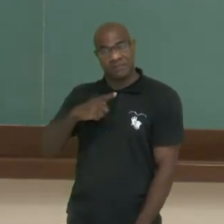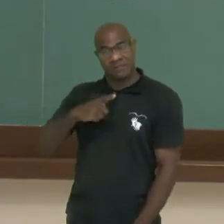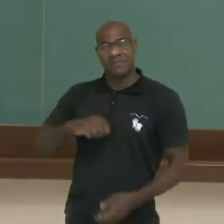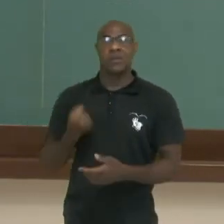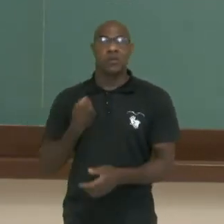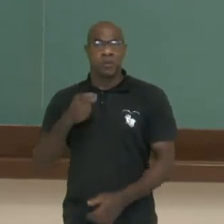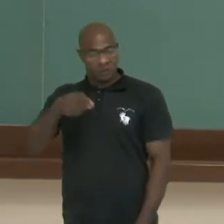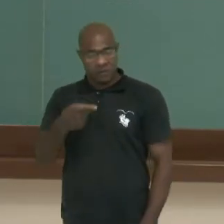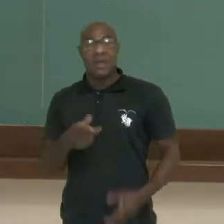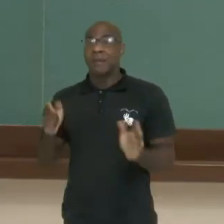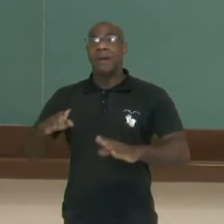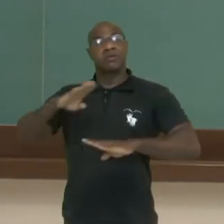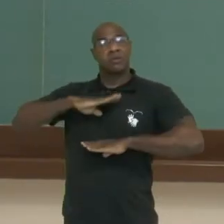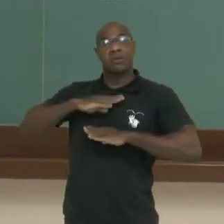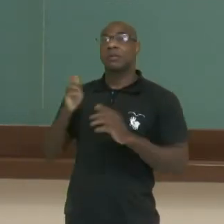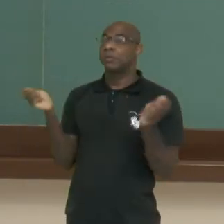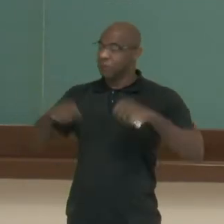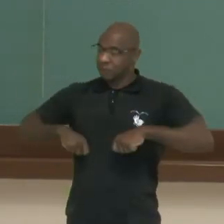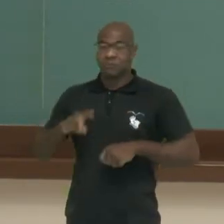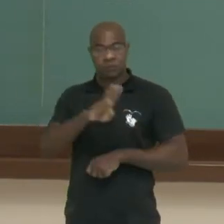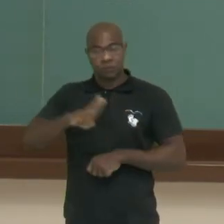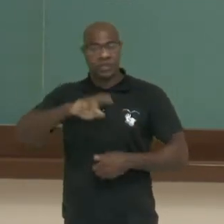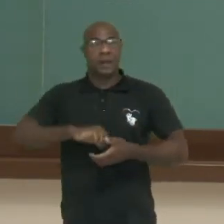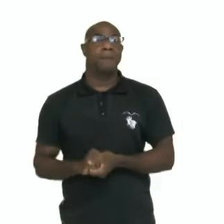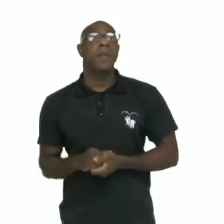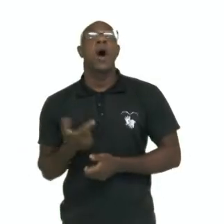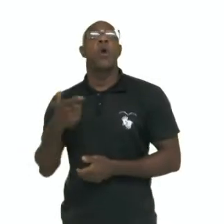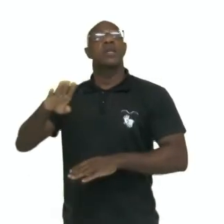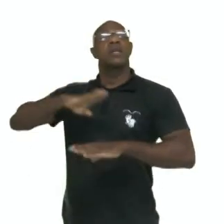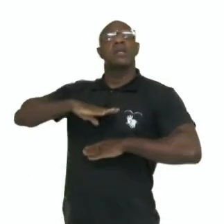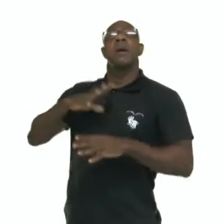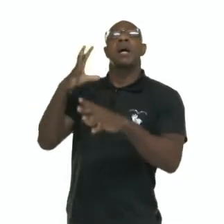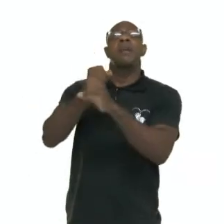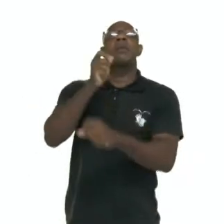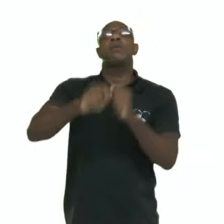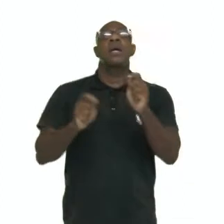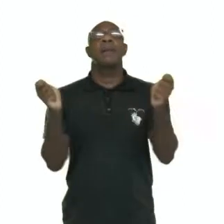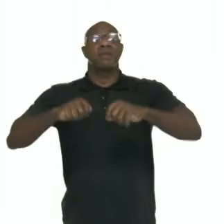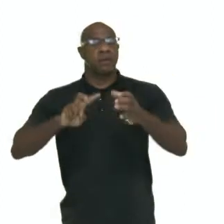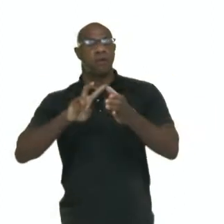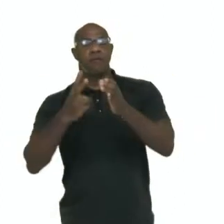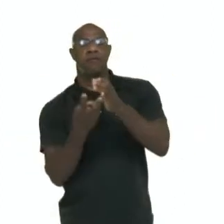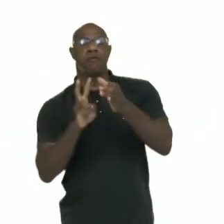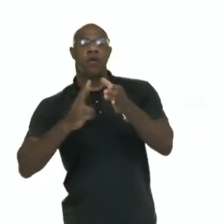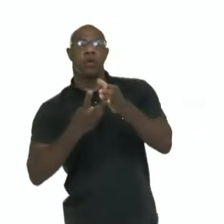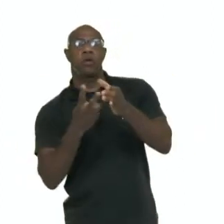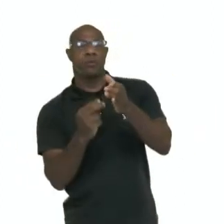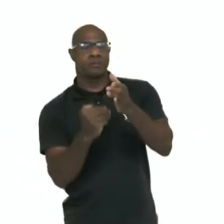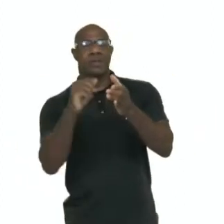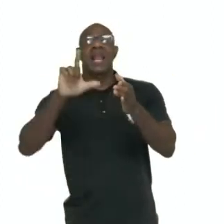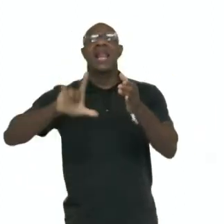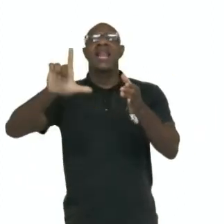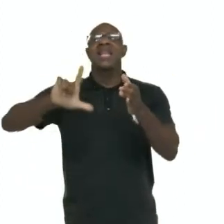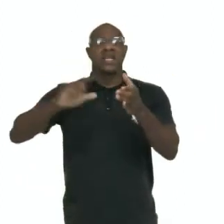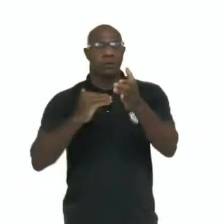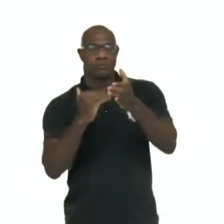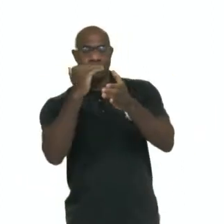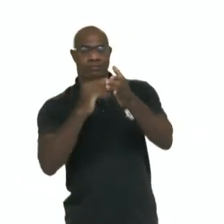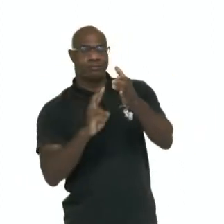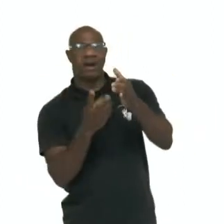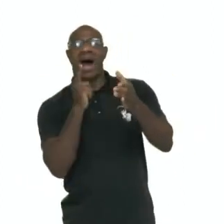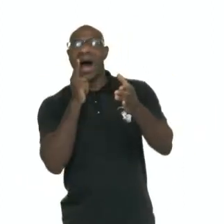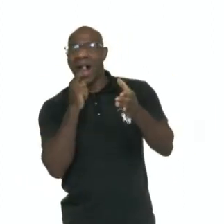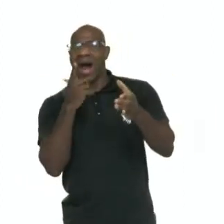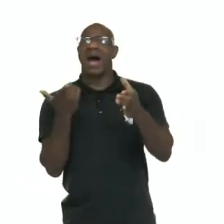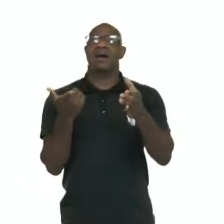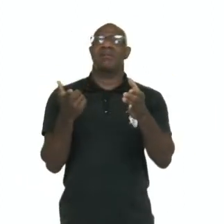essa é uma situação que a gente consegue aplicar. Outra situação é para calcular a capacidade, né? Em litros, que a gente pode, por exemplo,